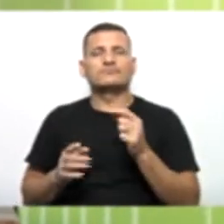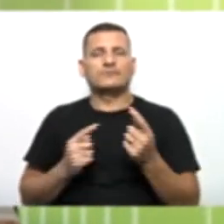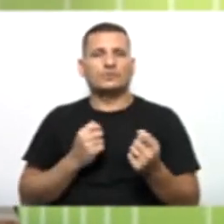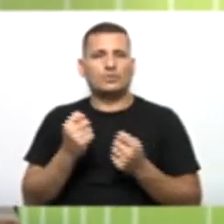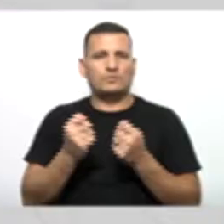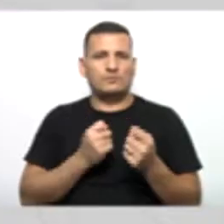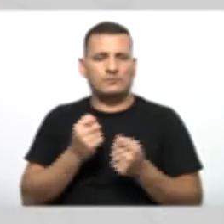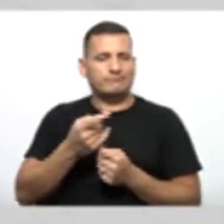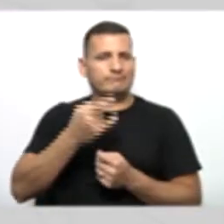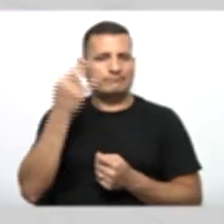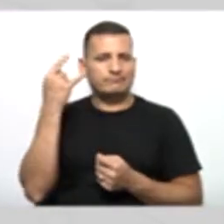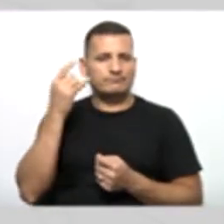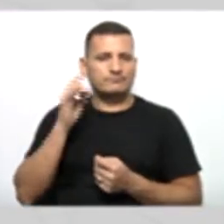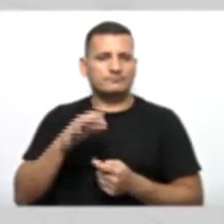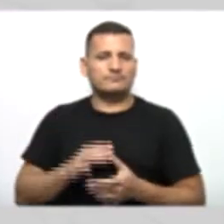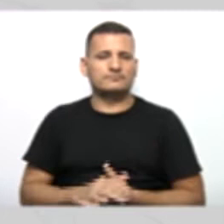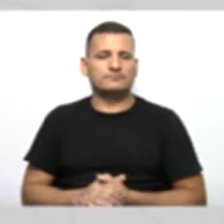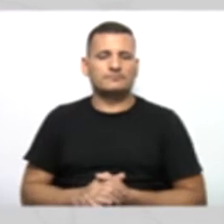econômico.